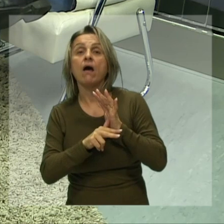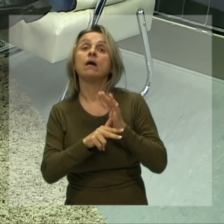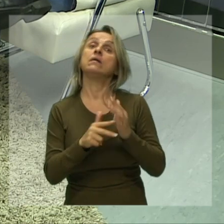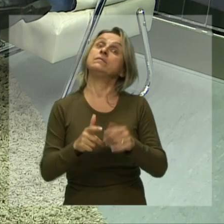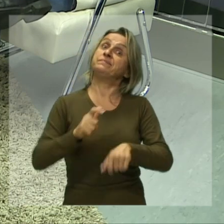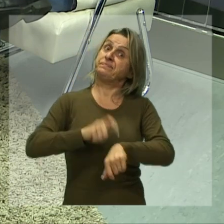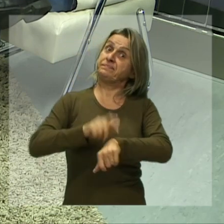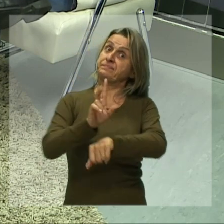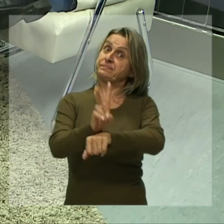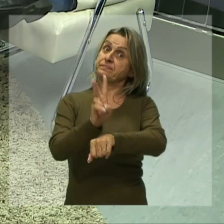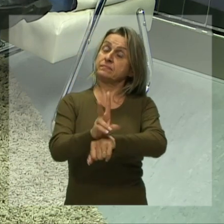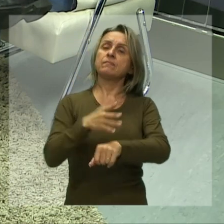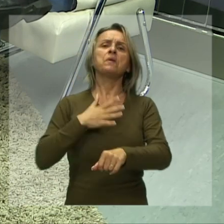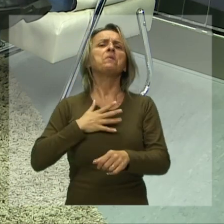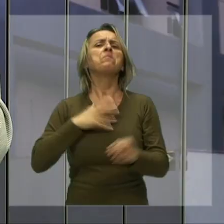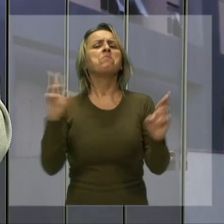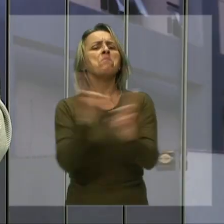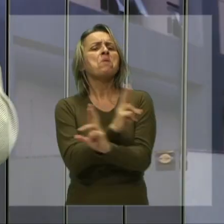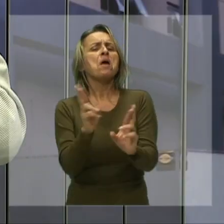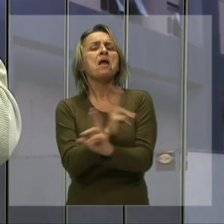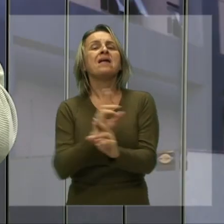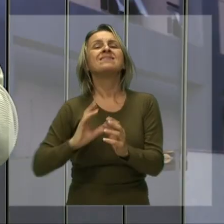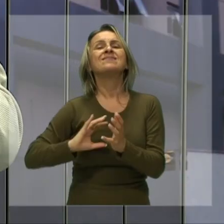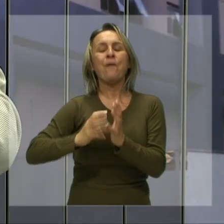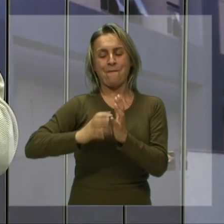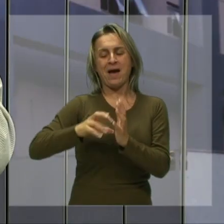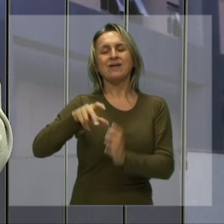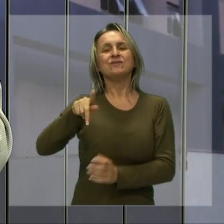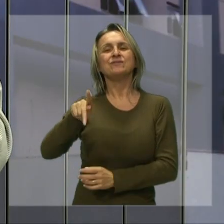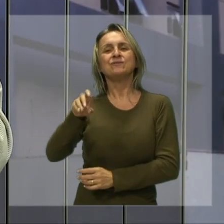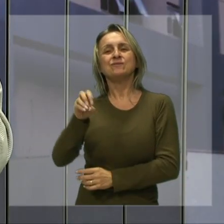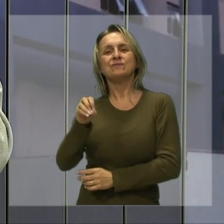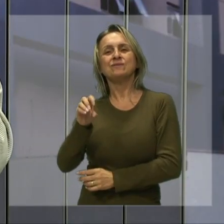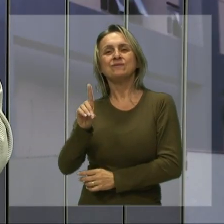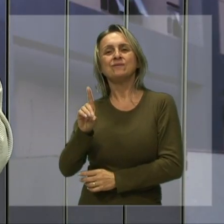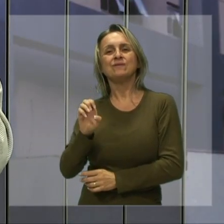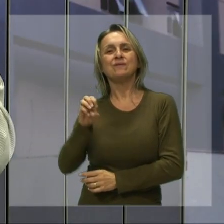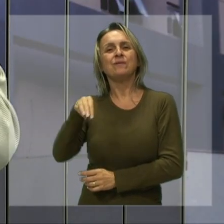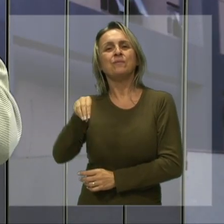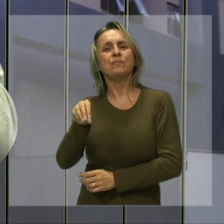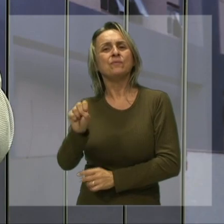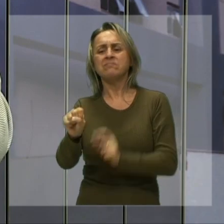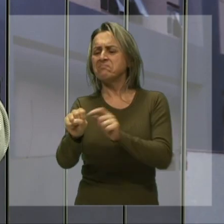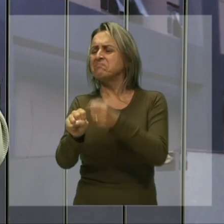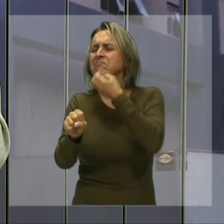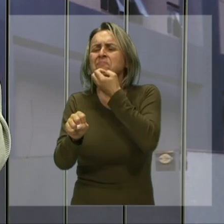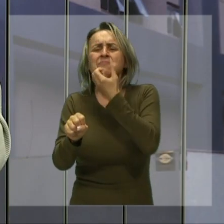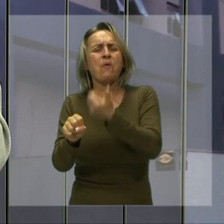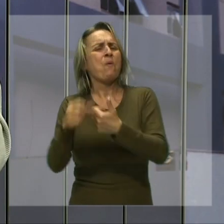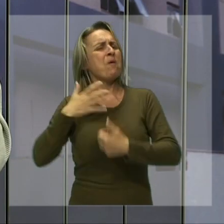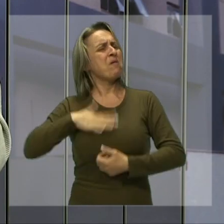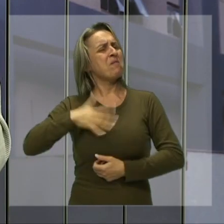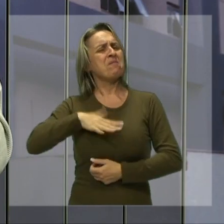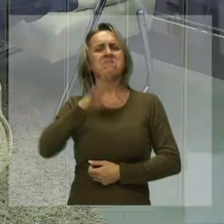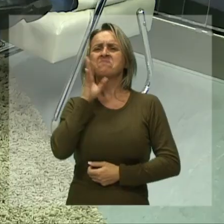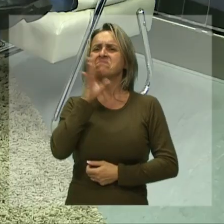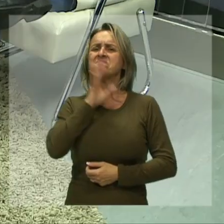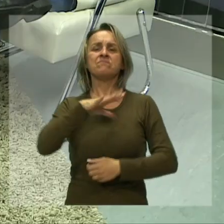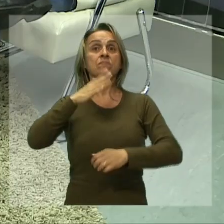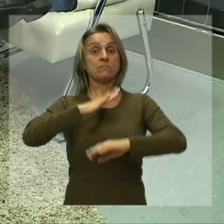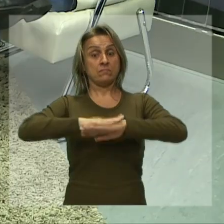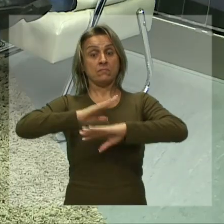com o Podemos é muito tranquila, eles não interferem em nada no mandato, é muito legal porque tem me dado autonomia